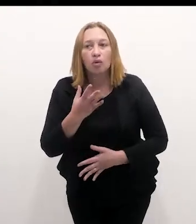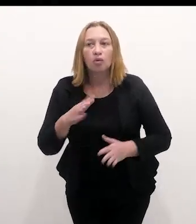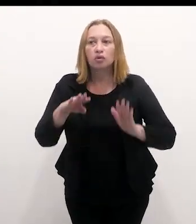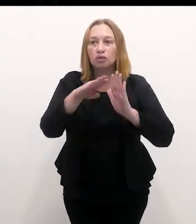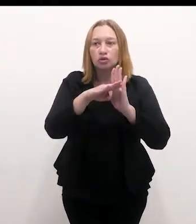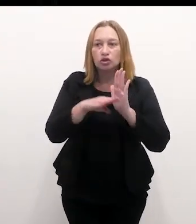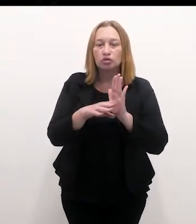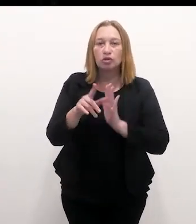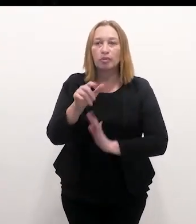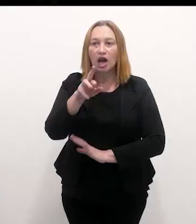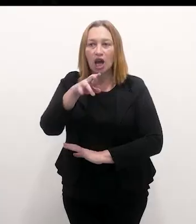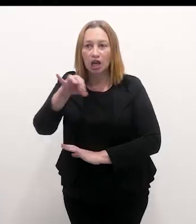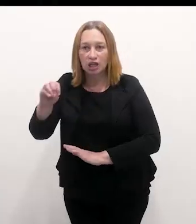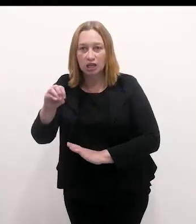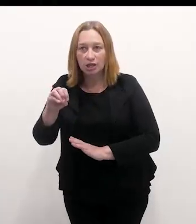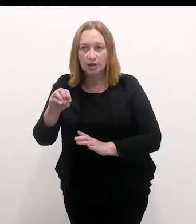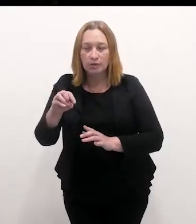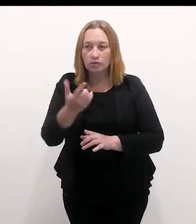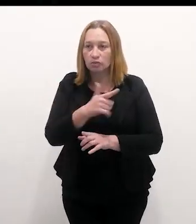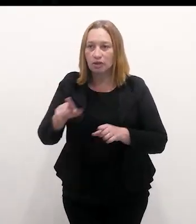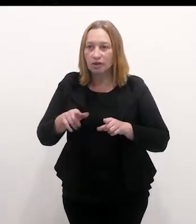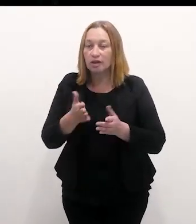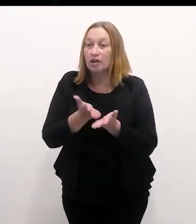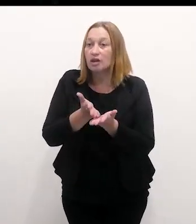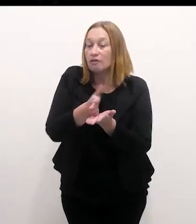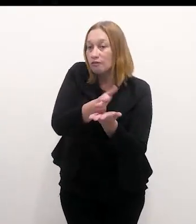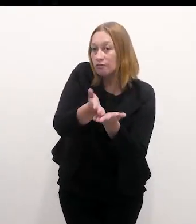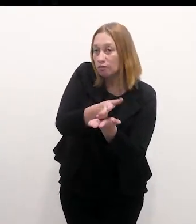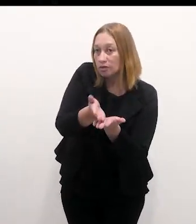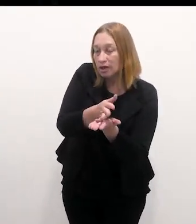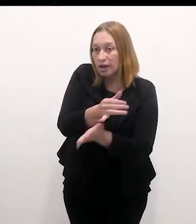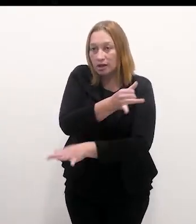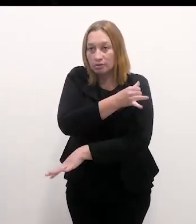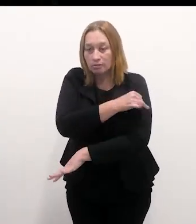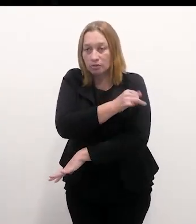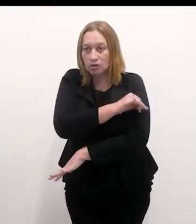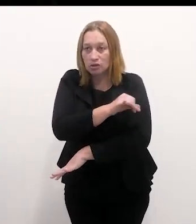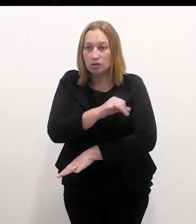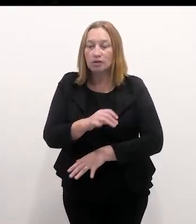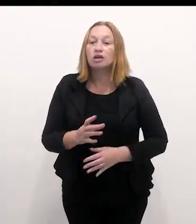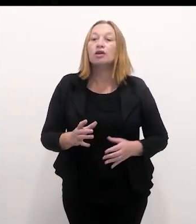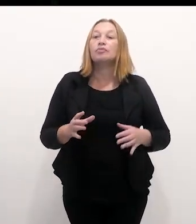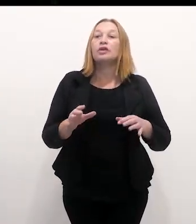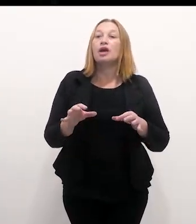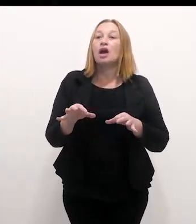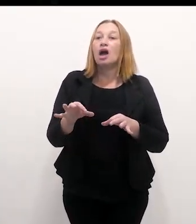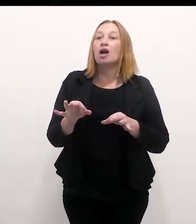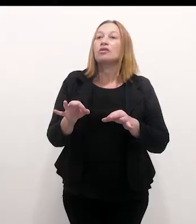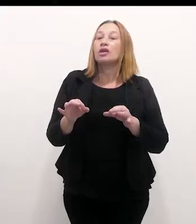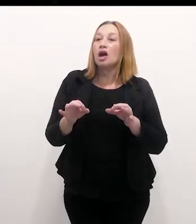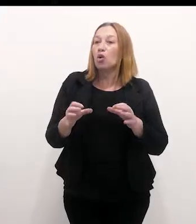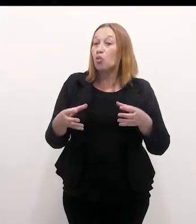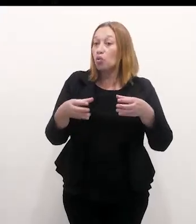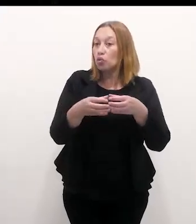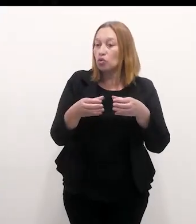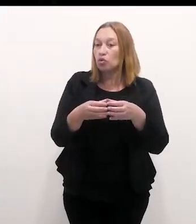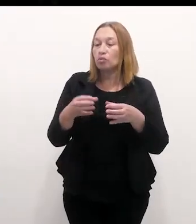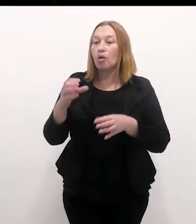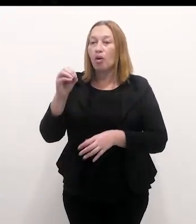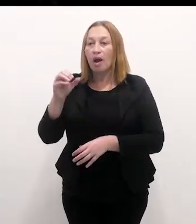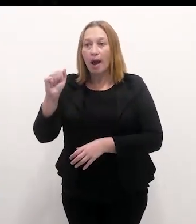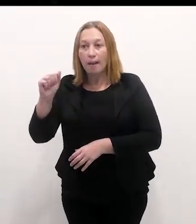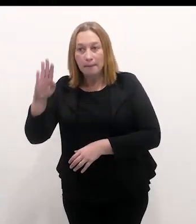Bom, programa Rio Sem Fronteiras, uma parceria da Ordem dos Advogados do Brasil, a Comissão de Direito Internacional, eu,